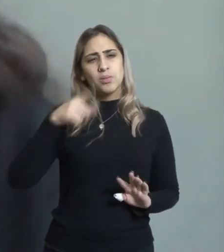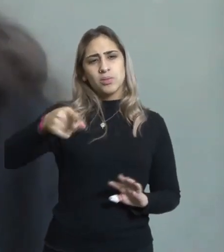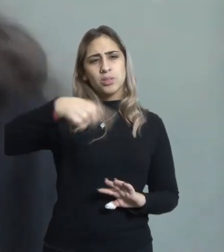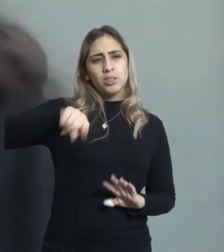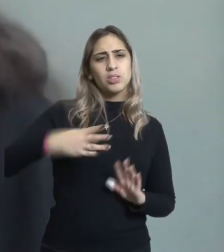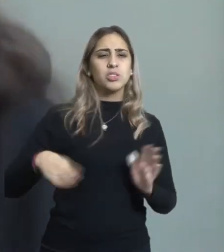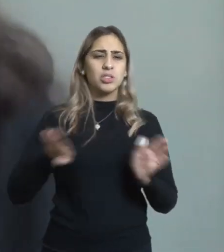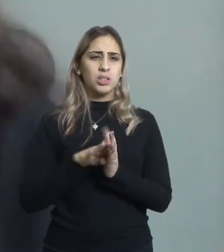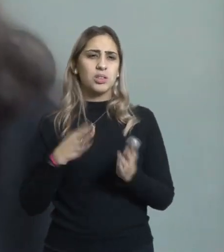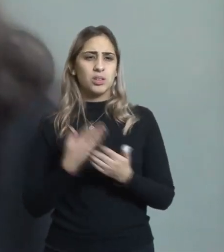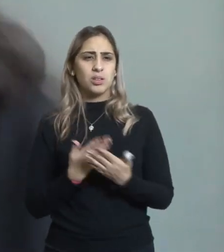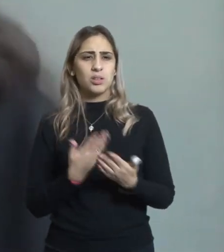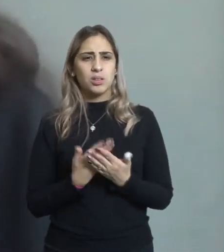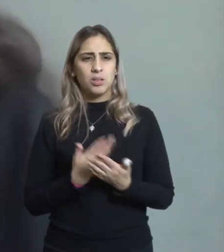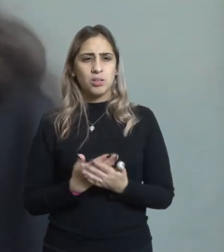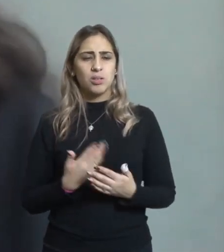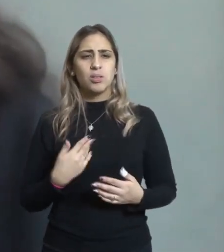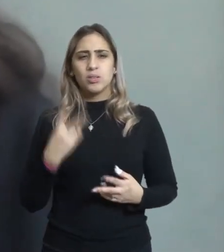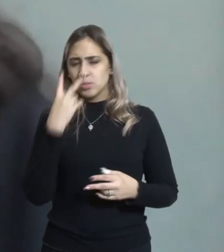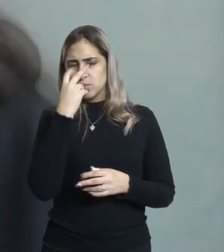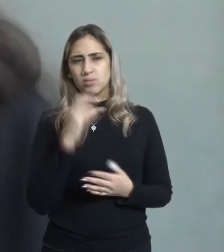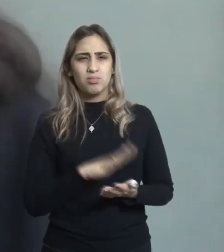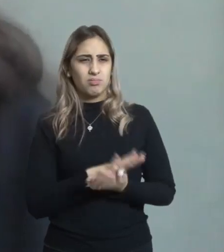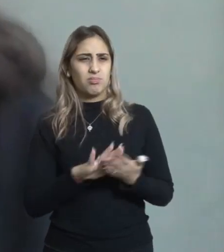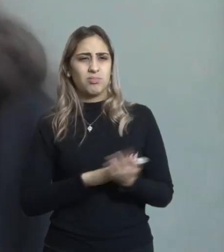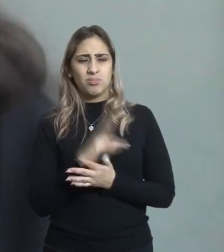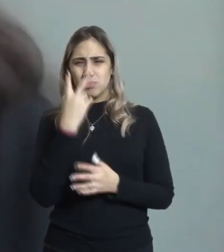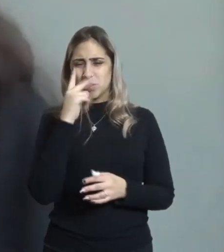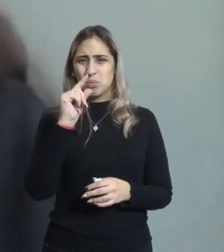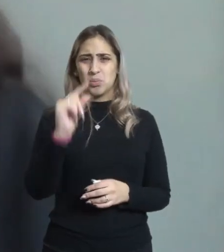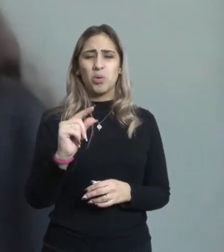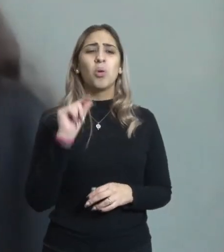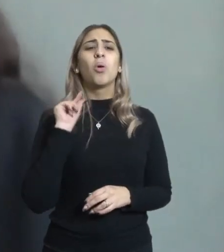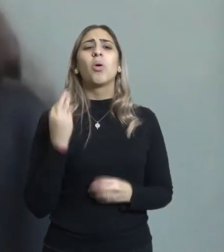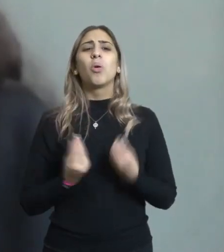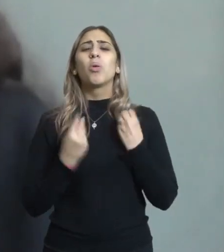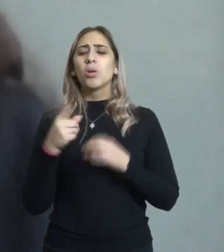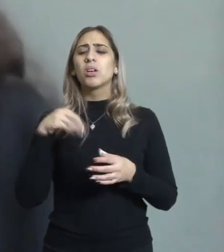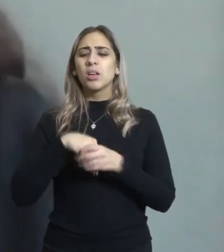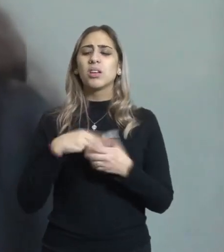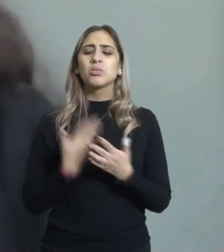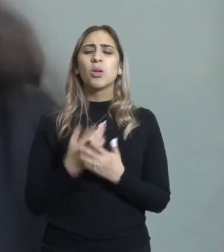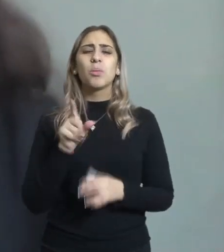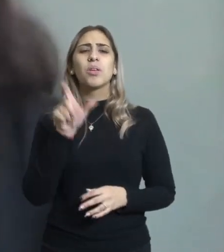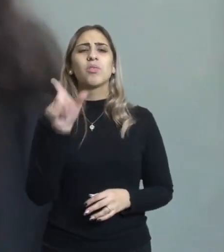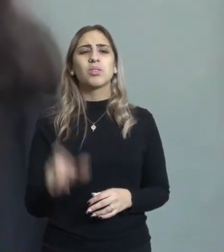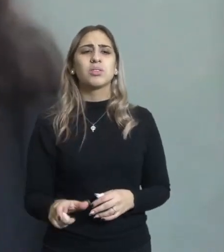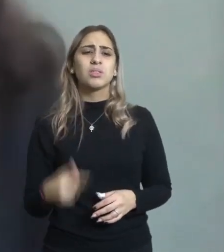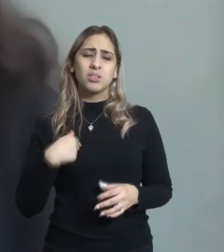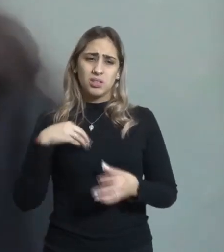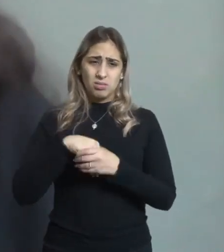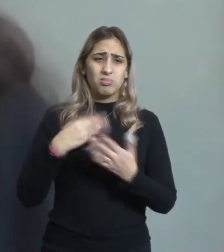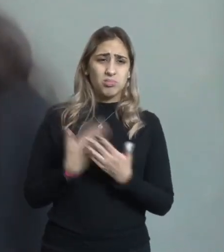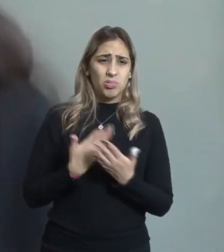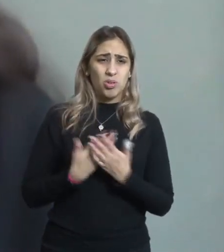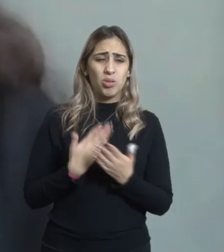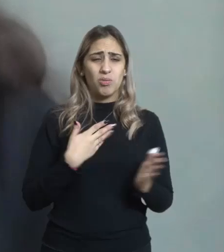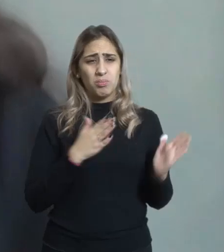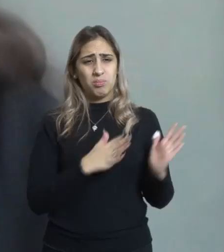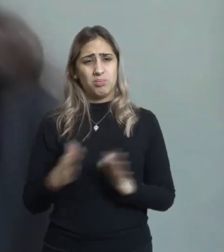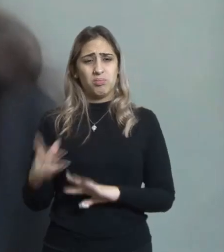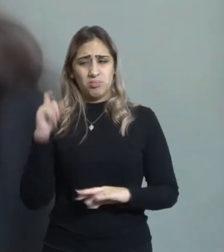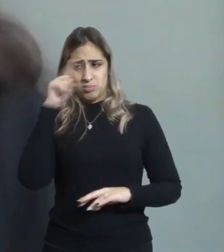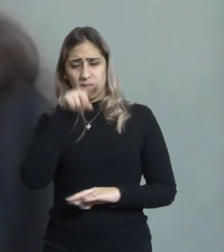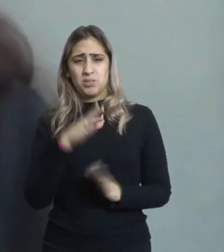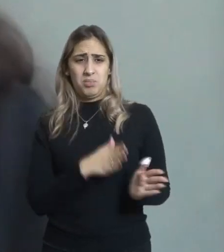numa escola sem enxergar nada, ou enxergando muito pouco. O que é essa escola para você? Essa escola, você vai passar por esse